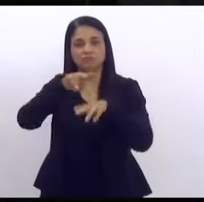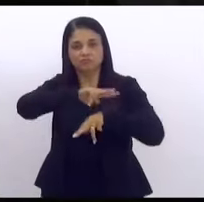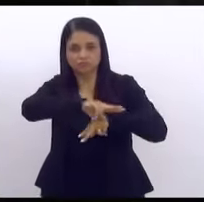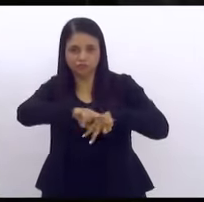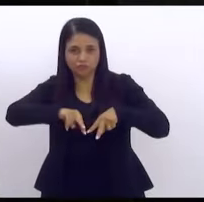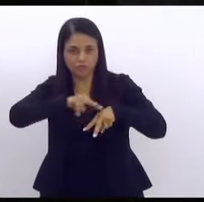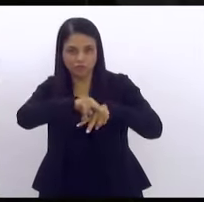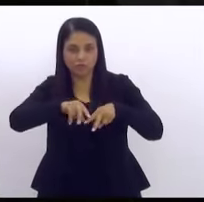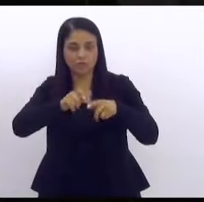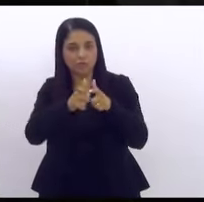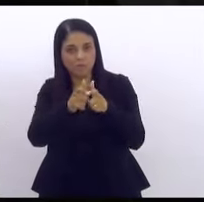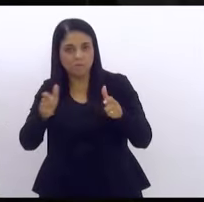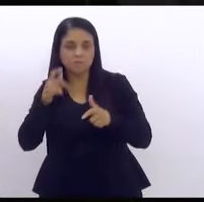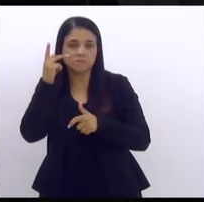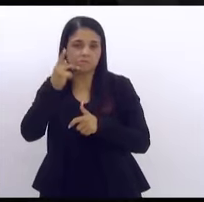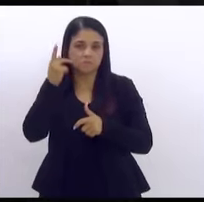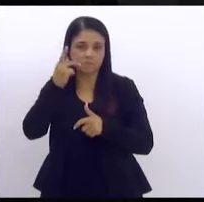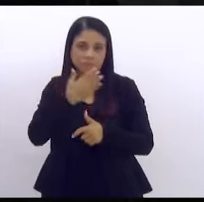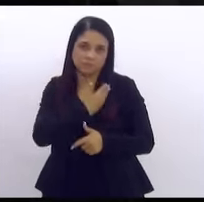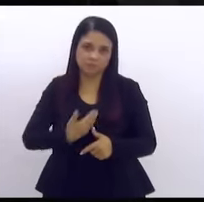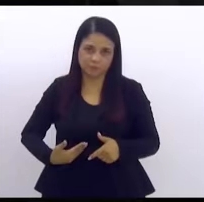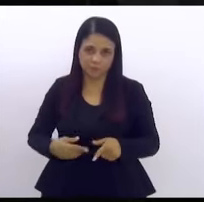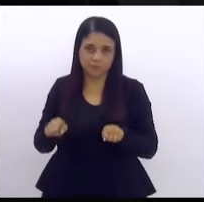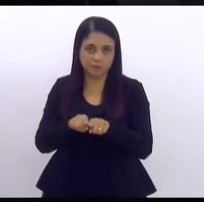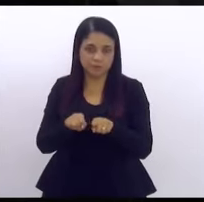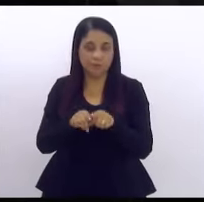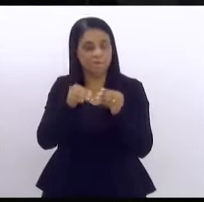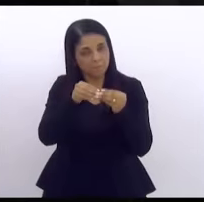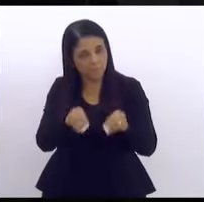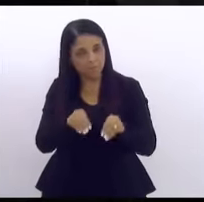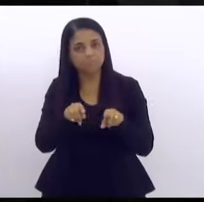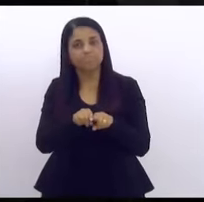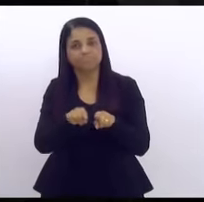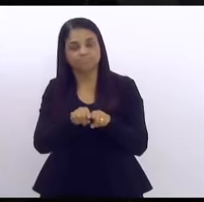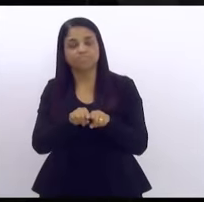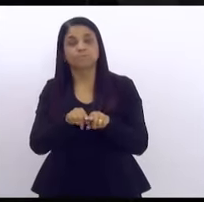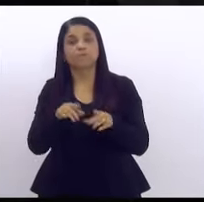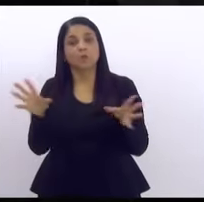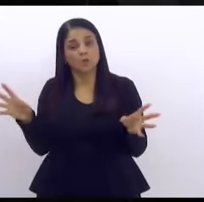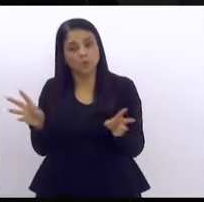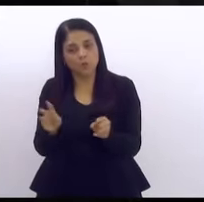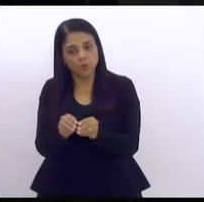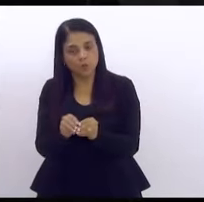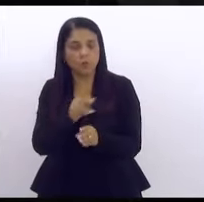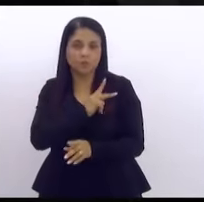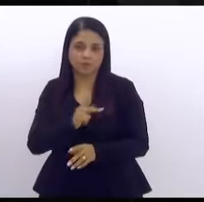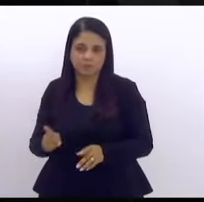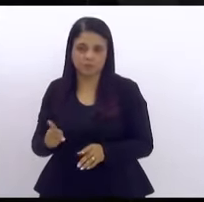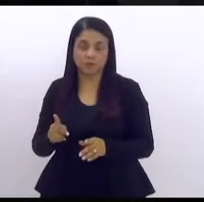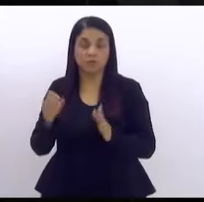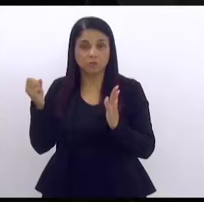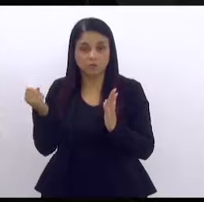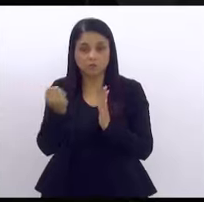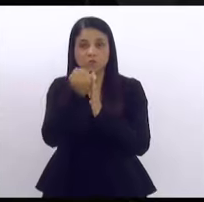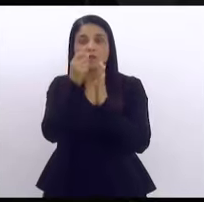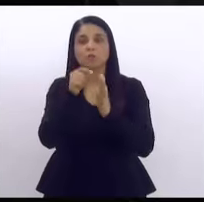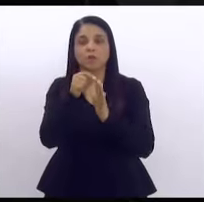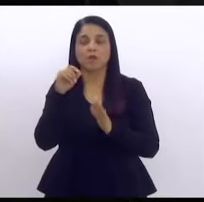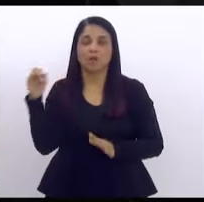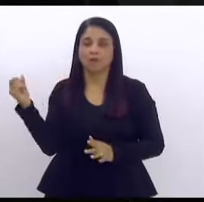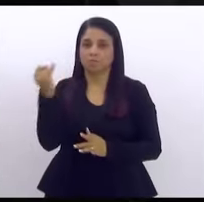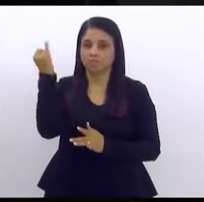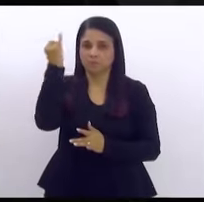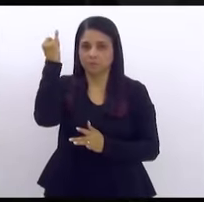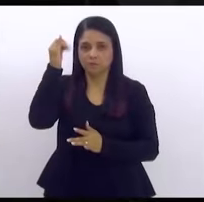do acesso a políticas públicas. Então, senhor presidente, eu concluo destacando a